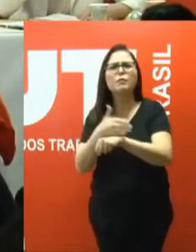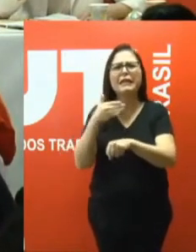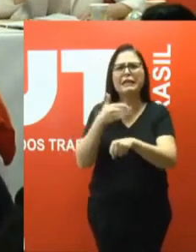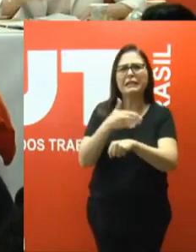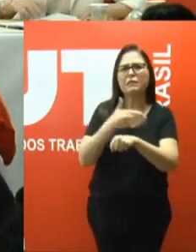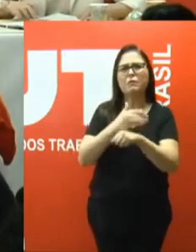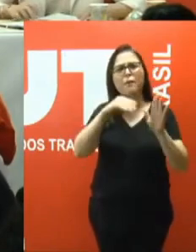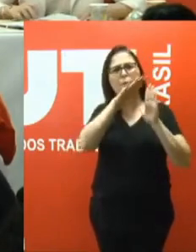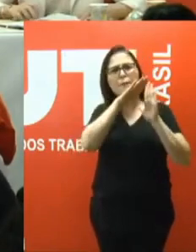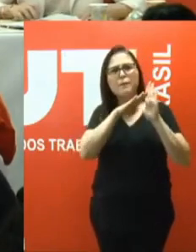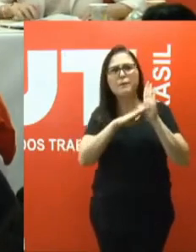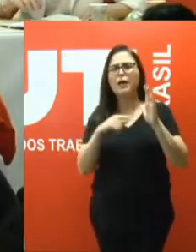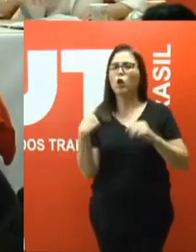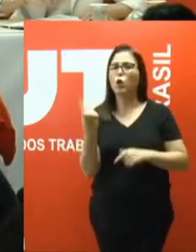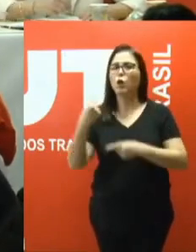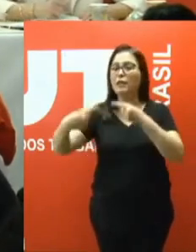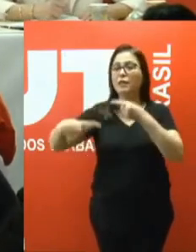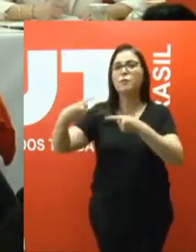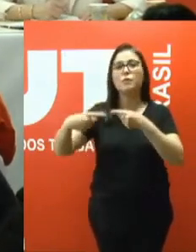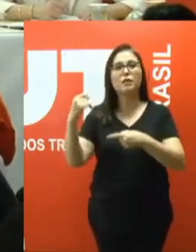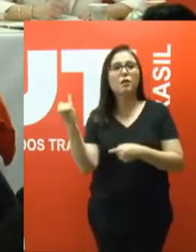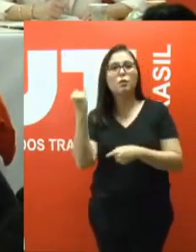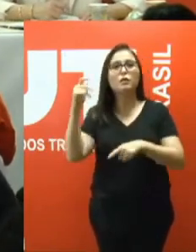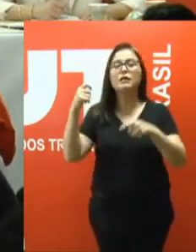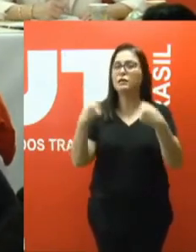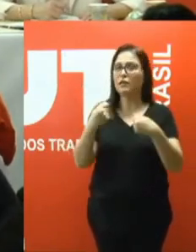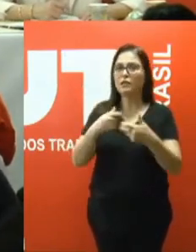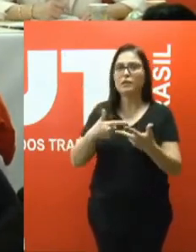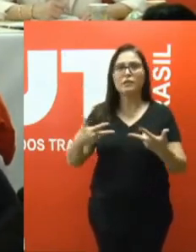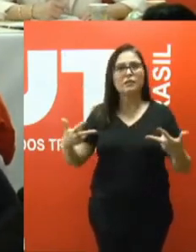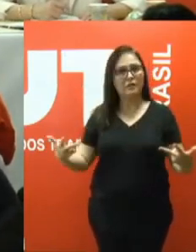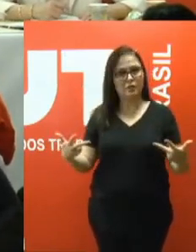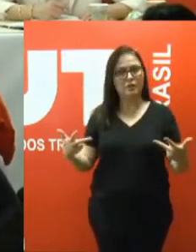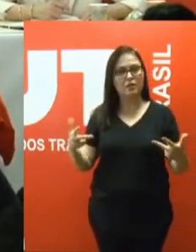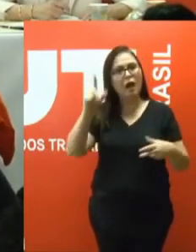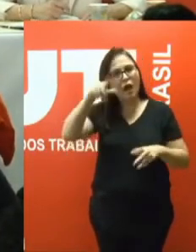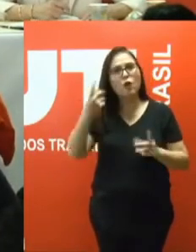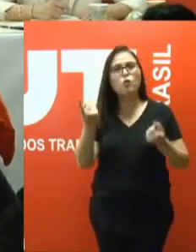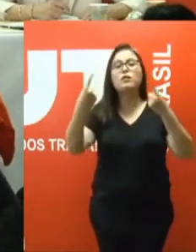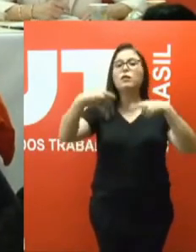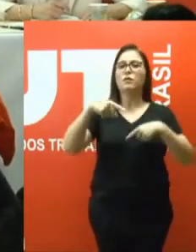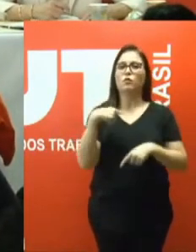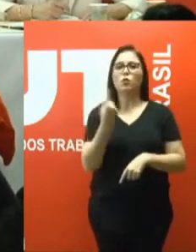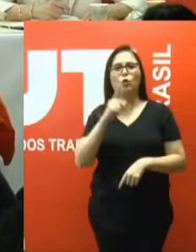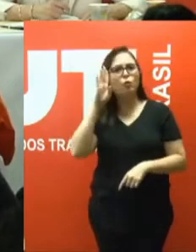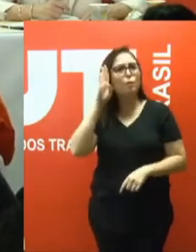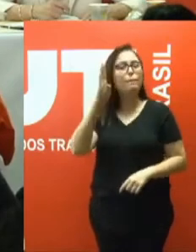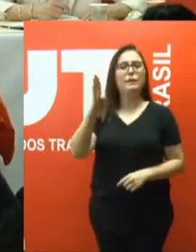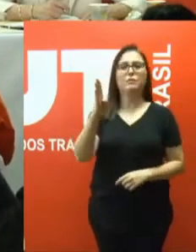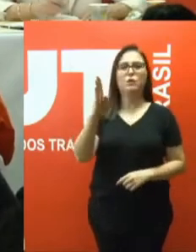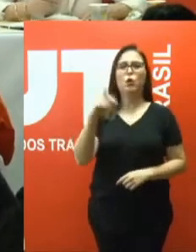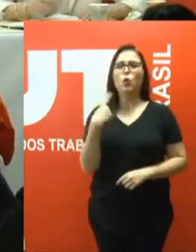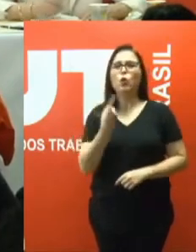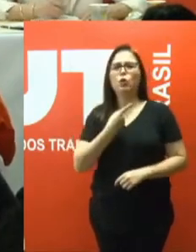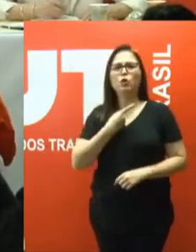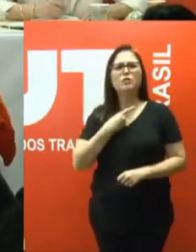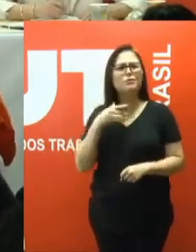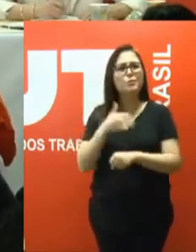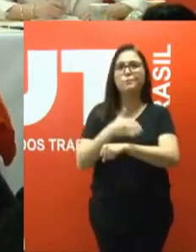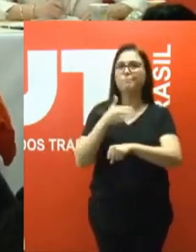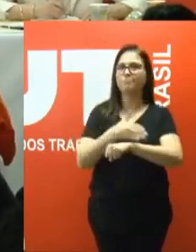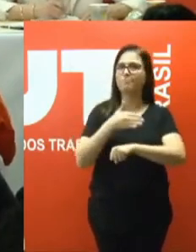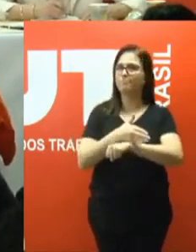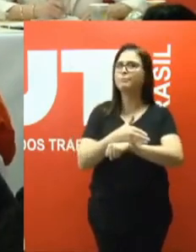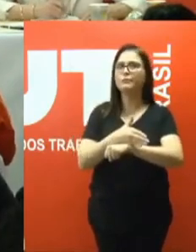volta na agenda do nosso país. Esse é o grande desafio nosso e nós estamos totalmente envolvidos e envolvidas com essa